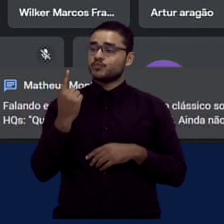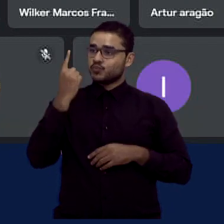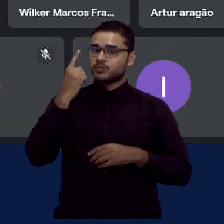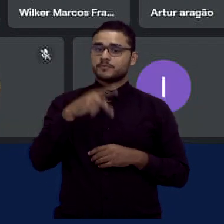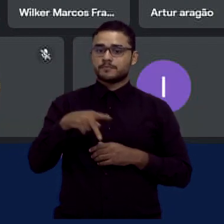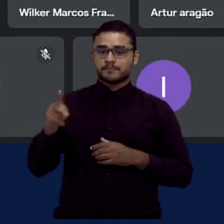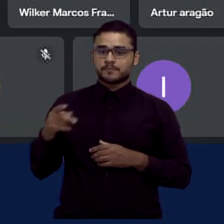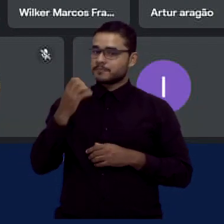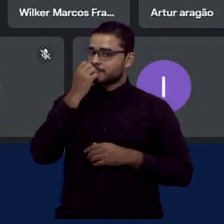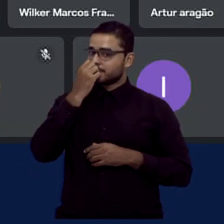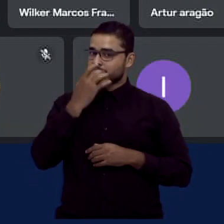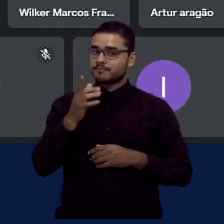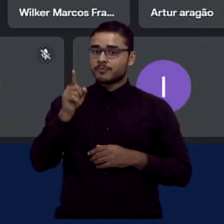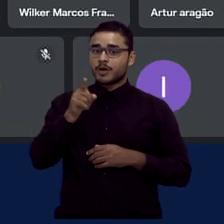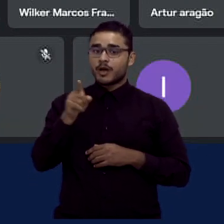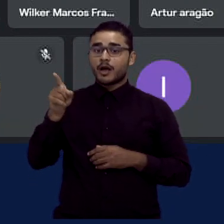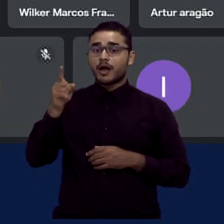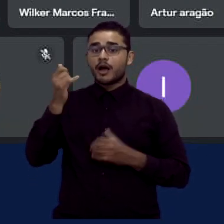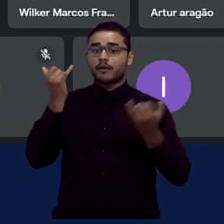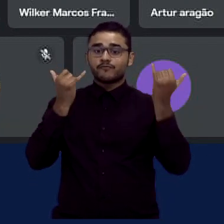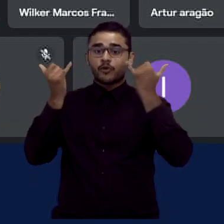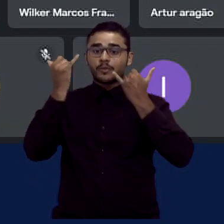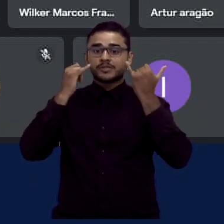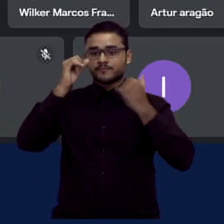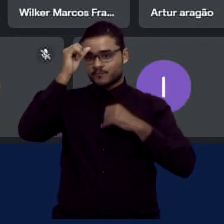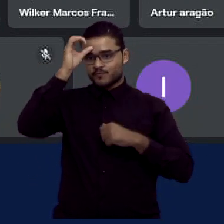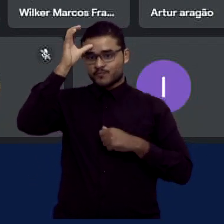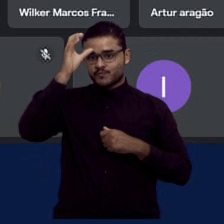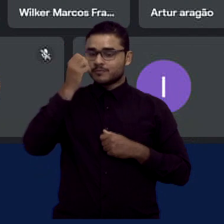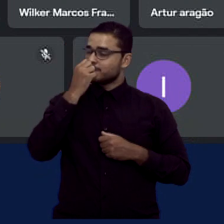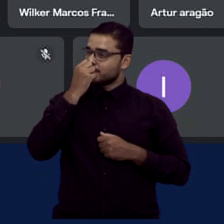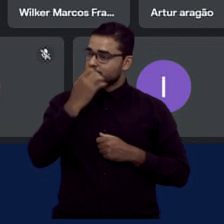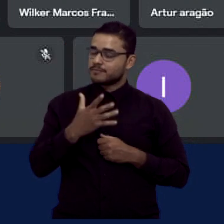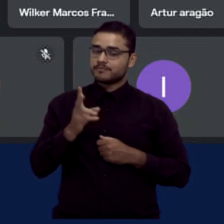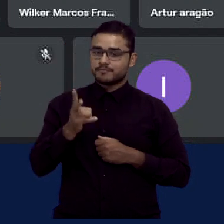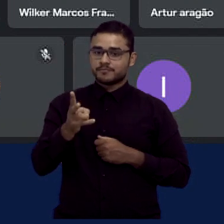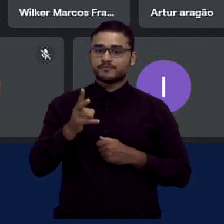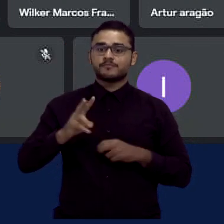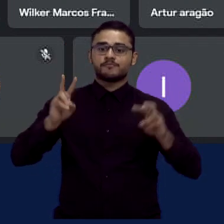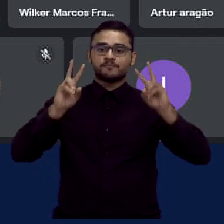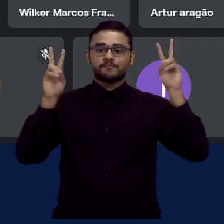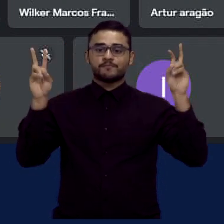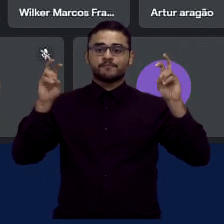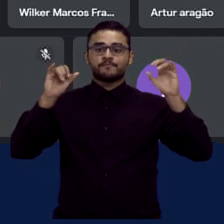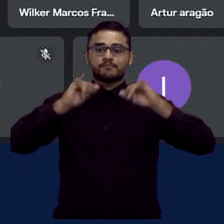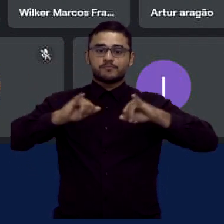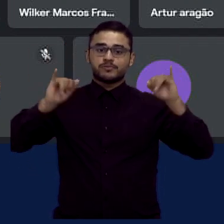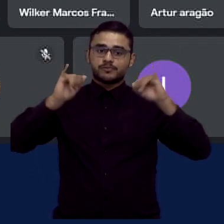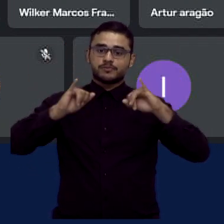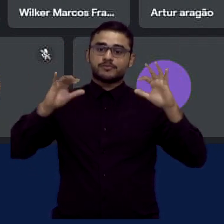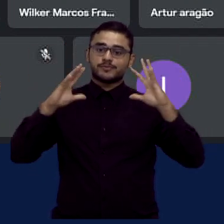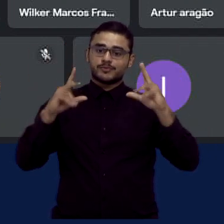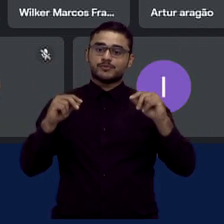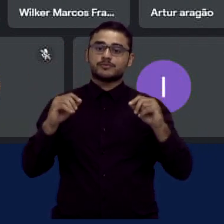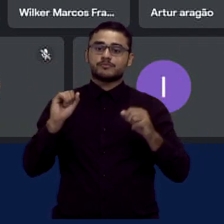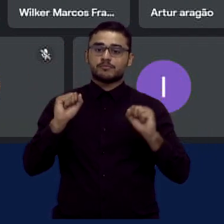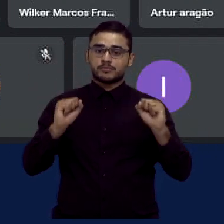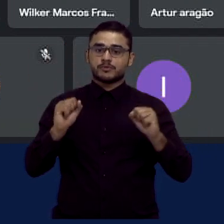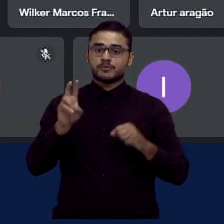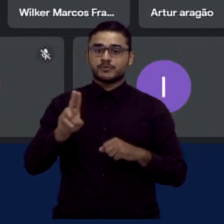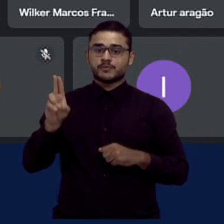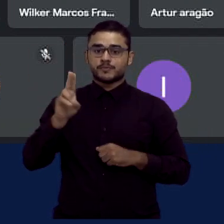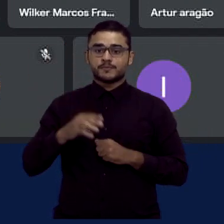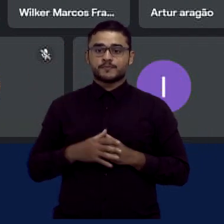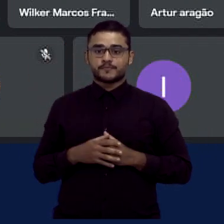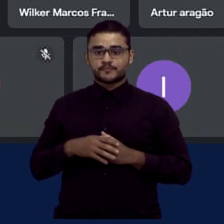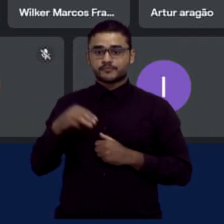professores, até para ampliar essa ideia de quadrinhos podem ser utilizados para tudo, né? O próprio Moacir